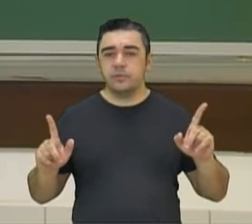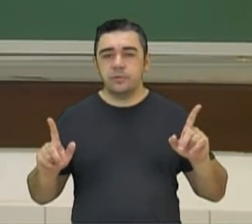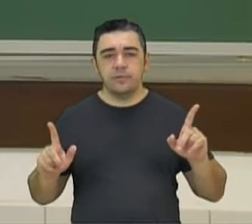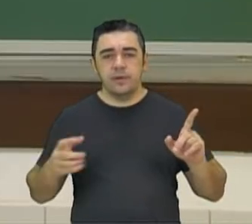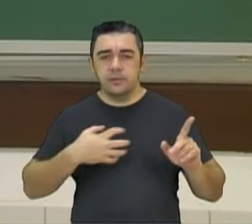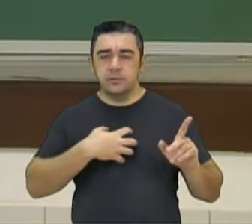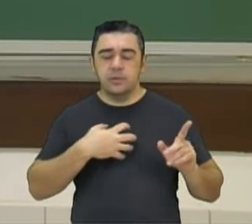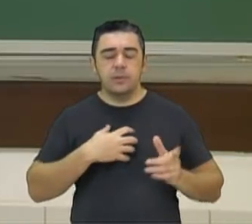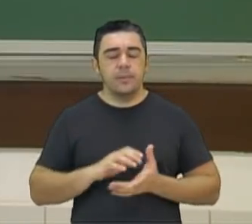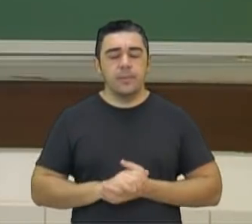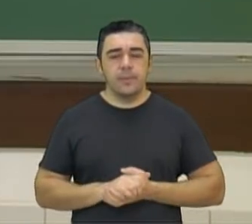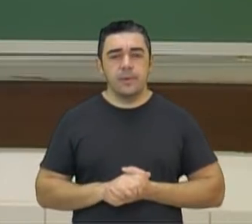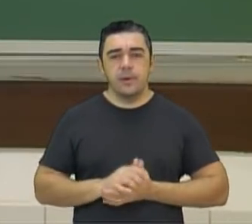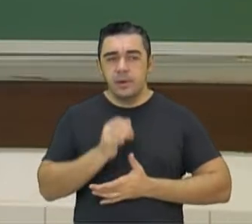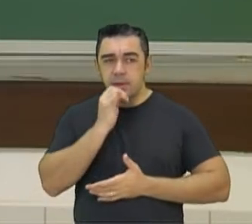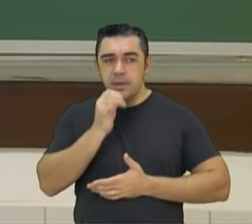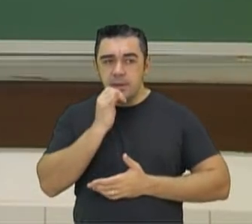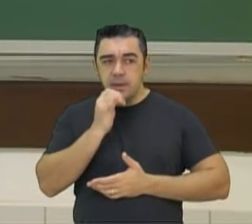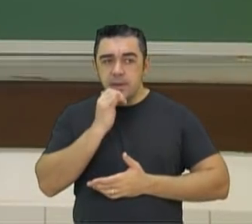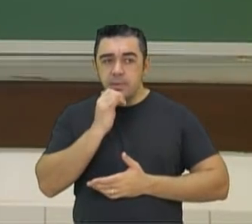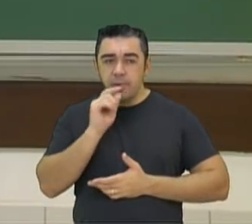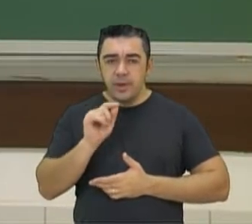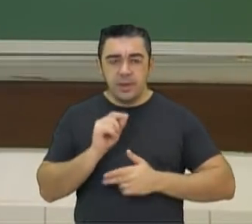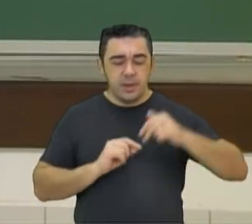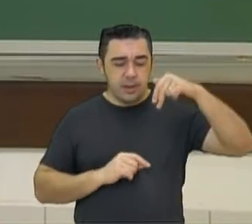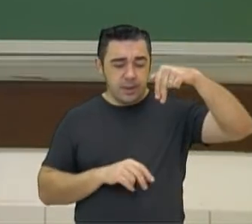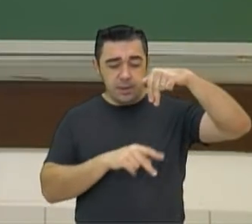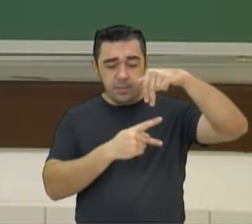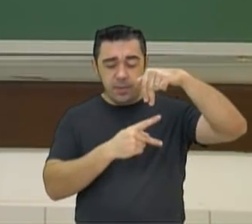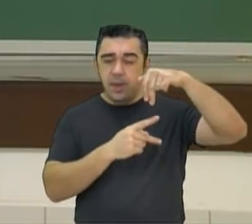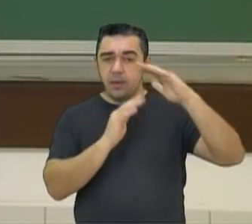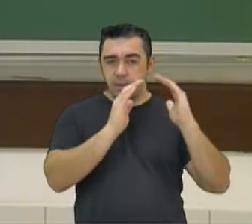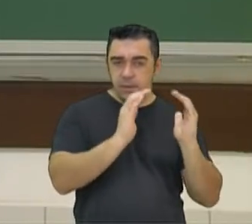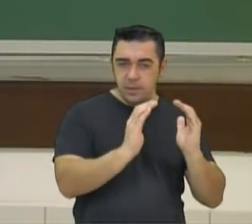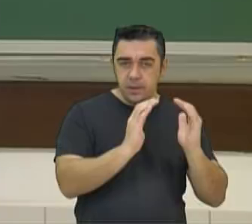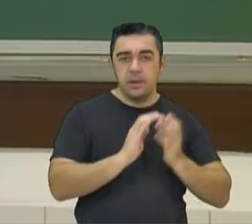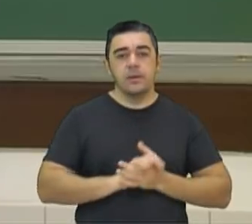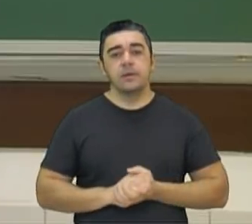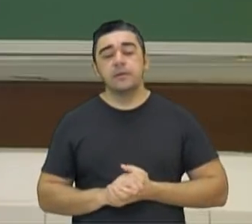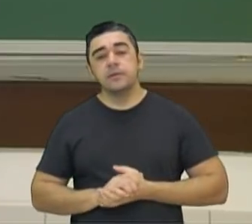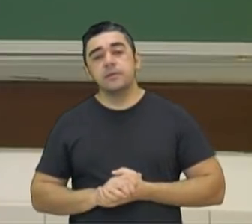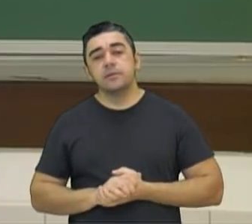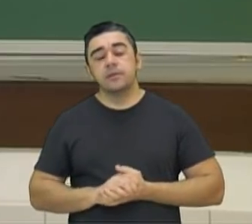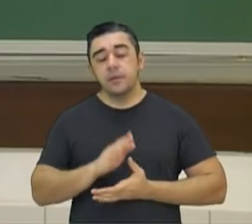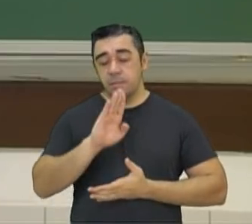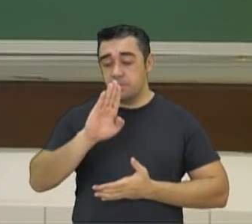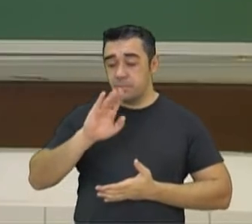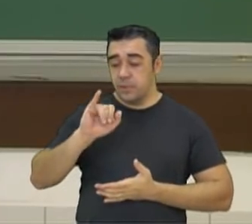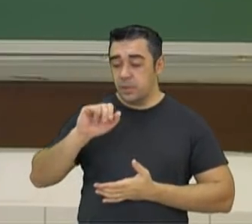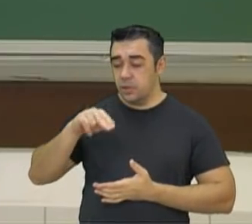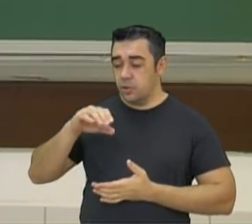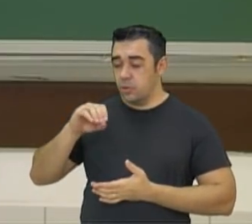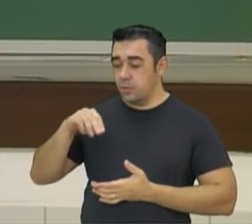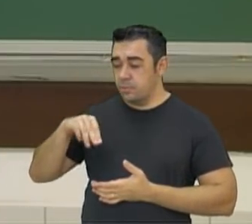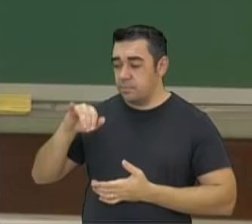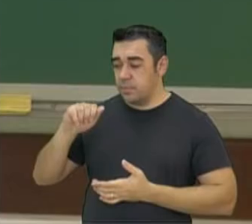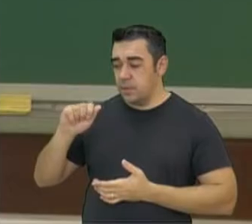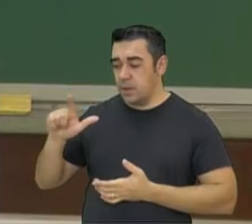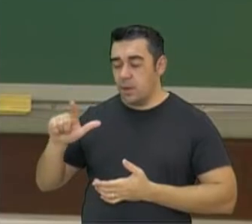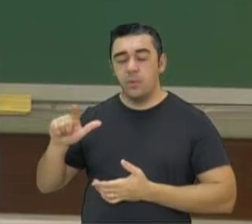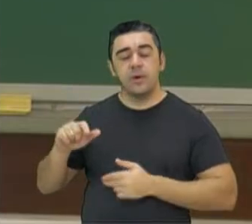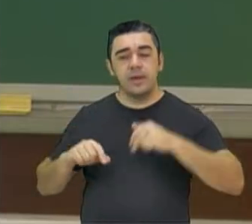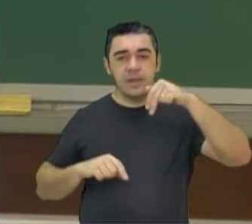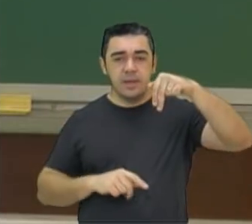é mesmo? Aqui nós temos, como a gente lê aqui, binomial de n sobre p